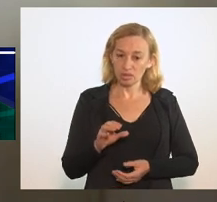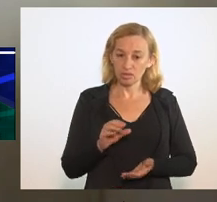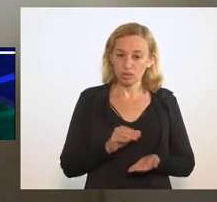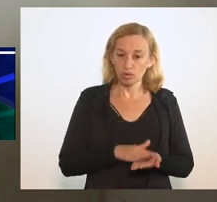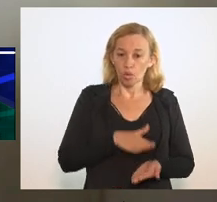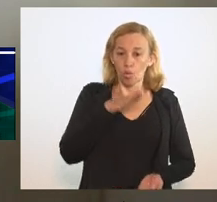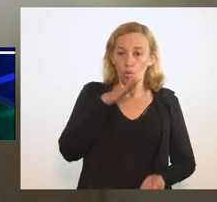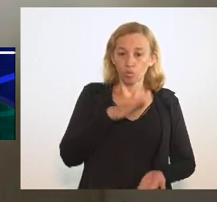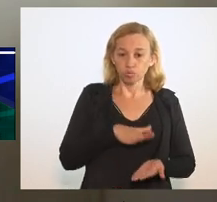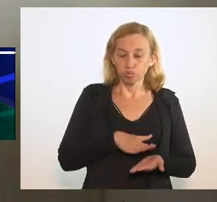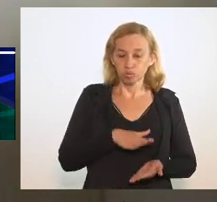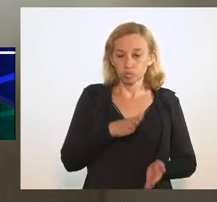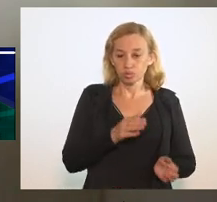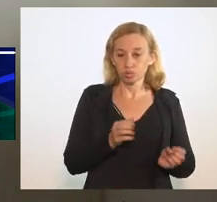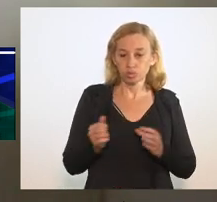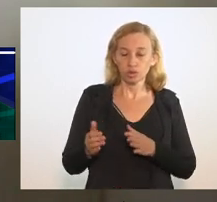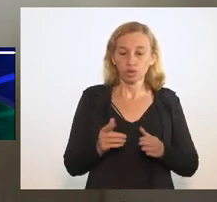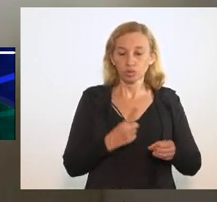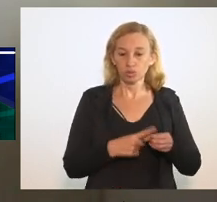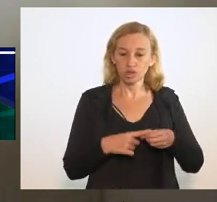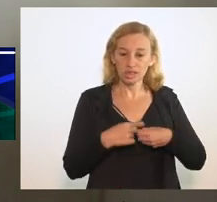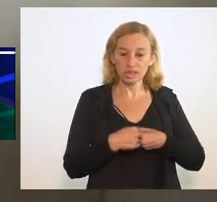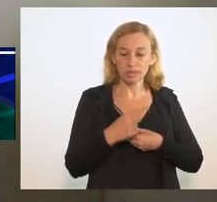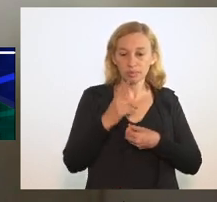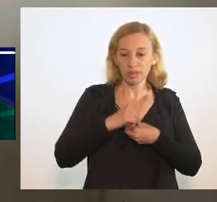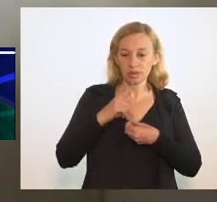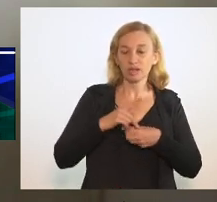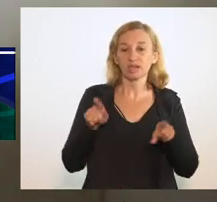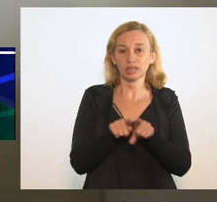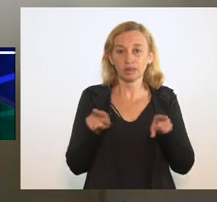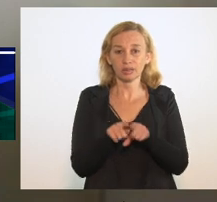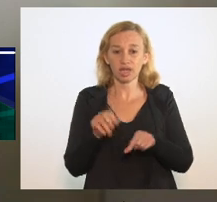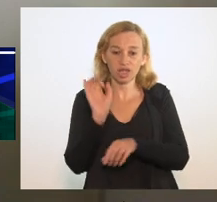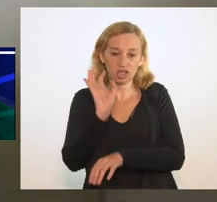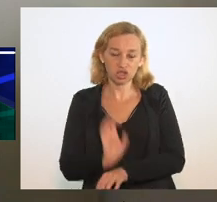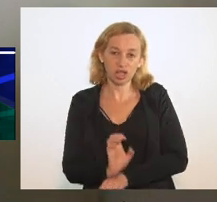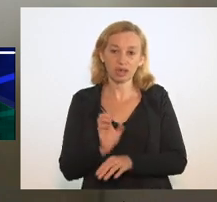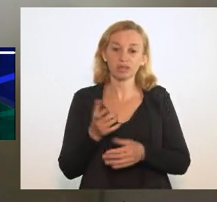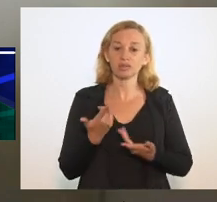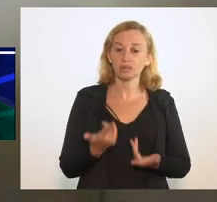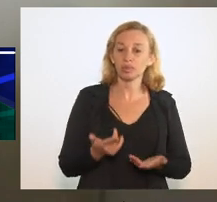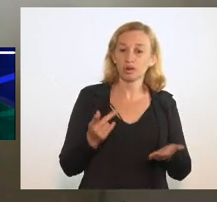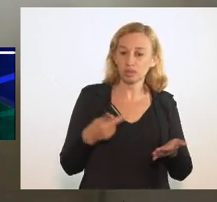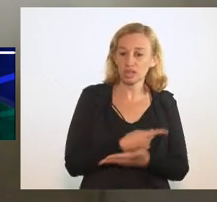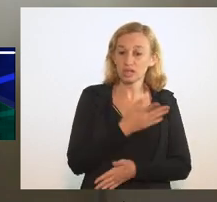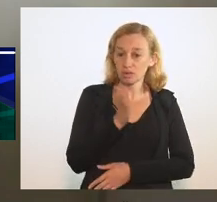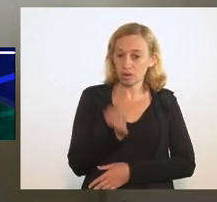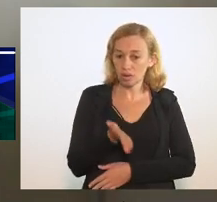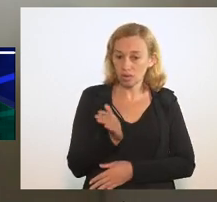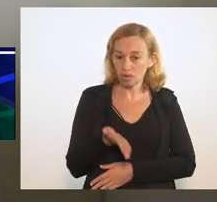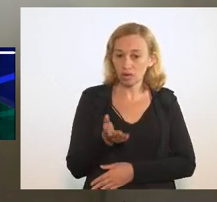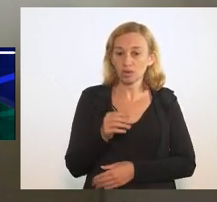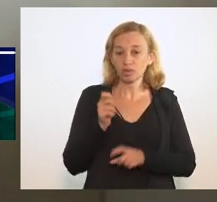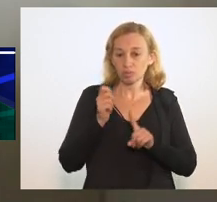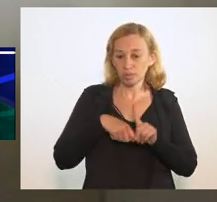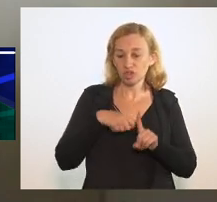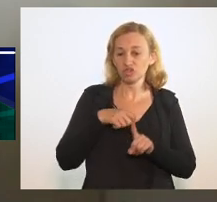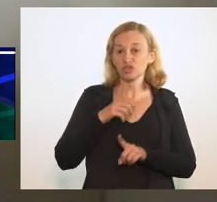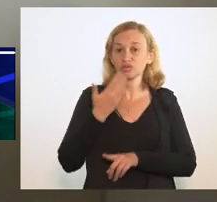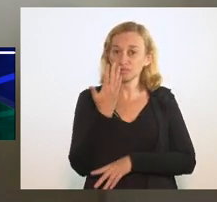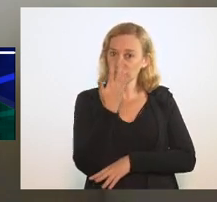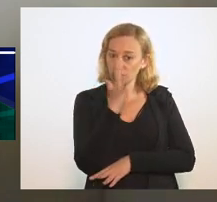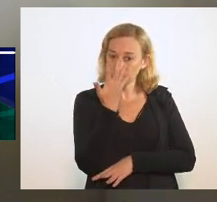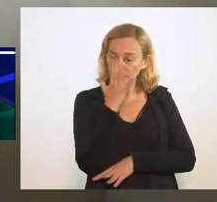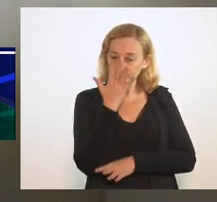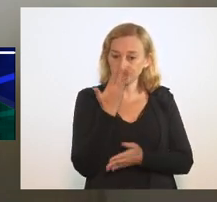caixa dos municípios petroleiros e do Estado, como recentemente aconteceu no mês de fevereiro,